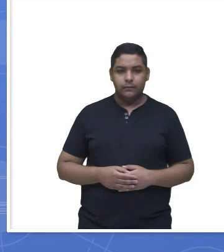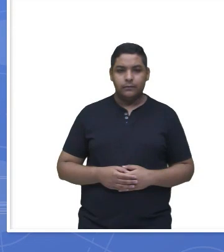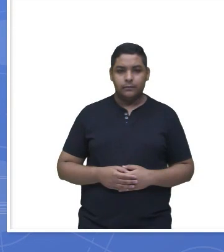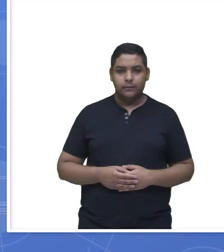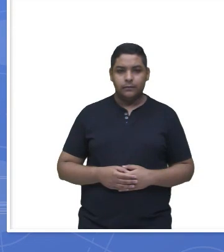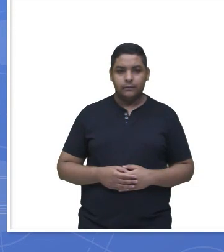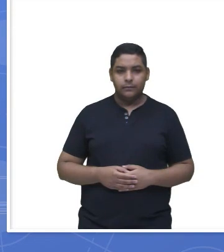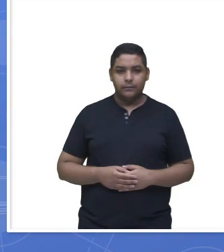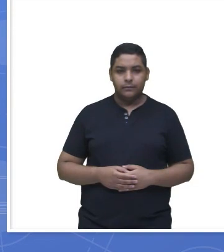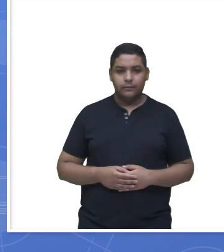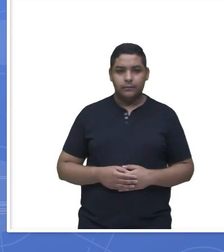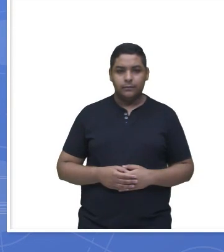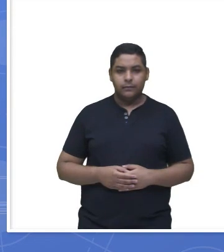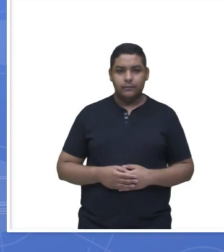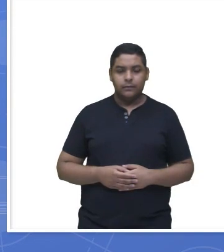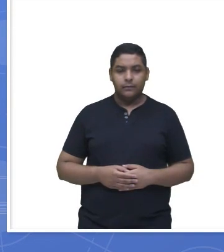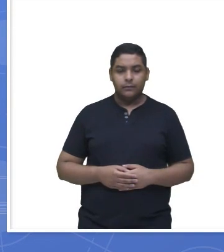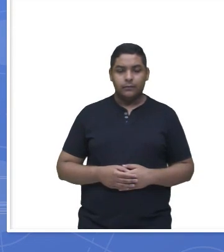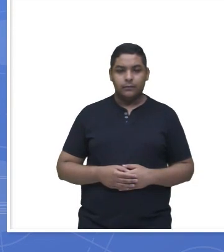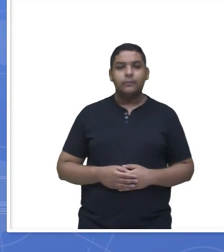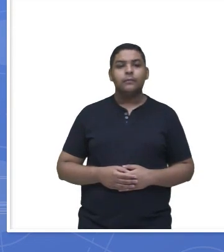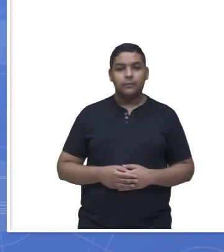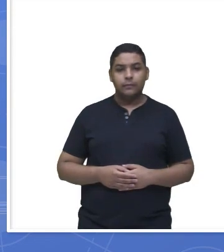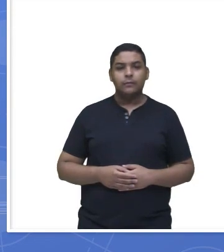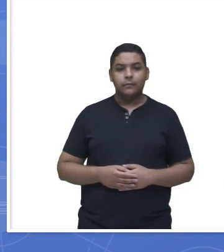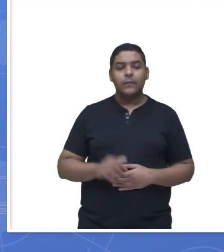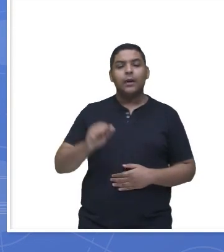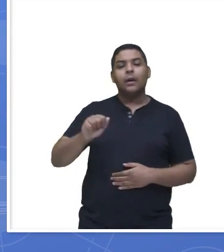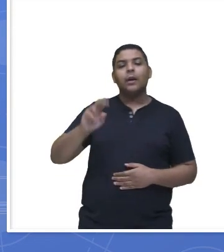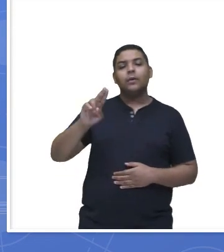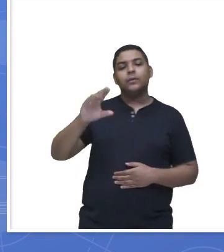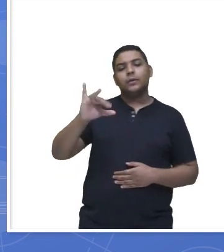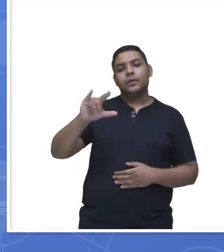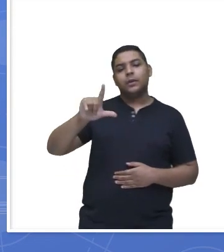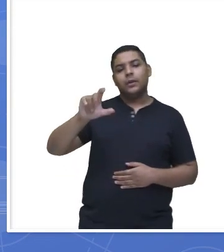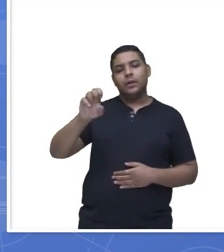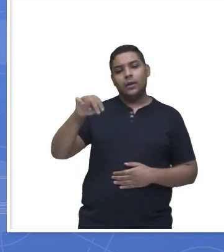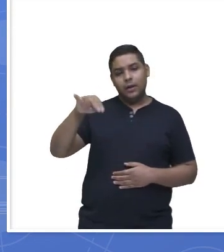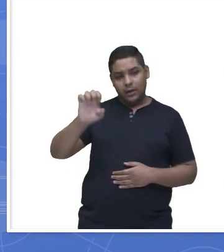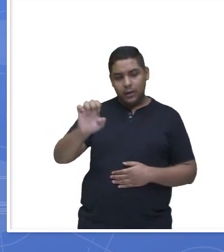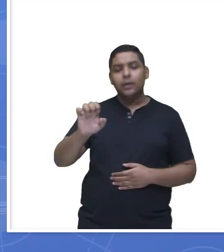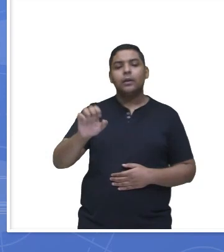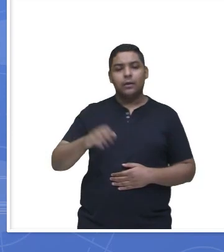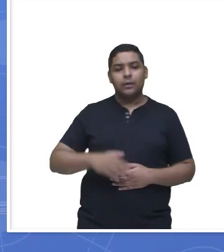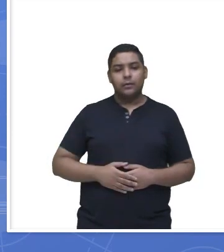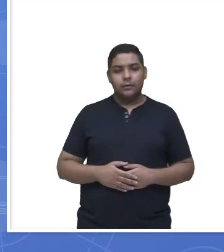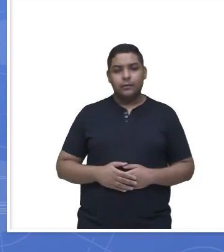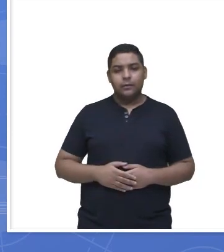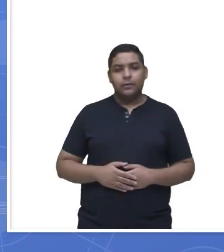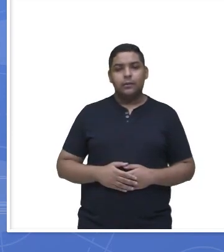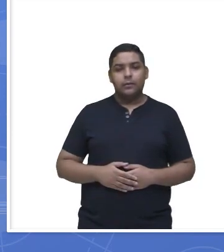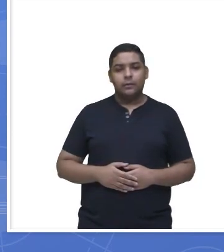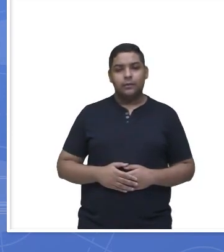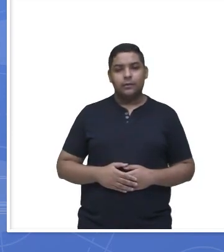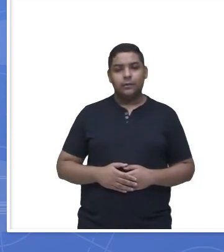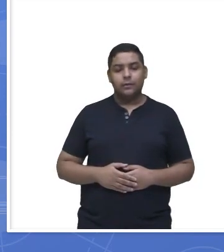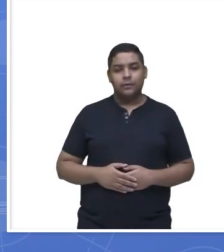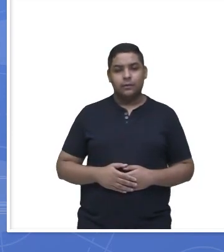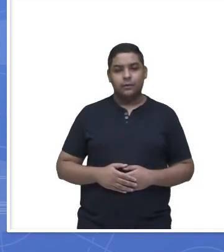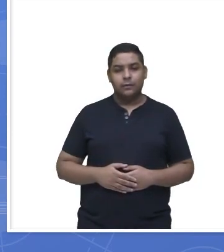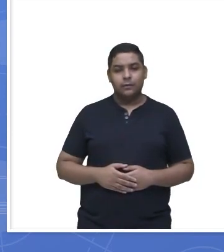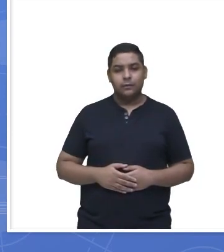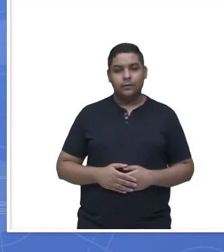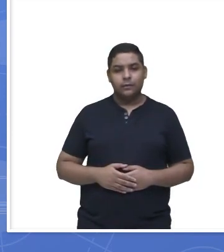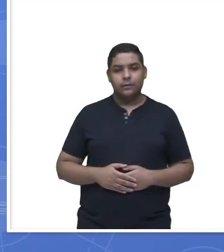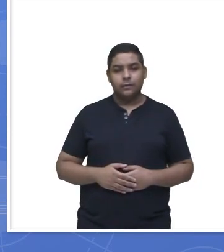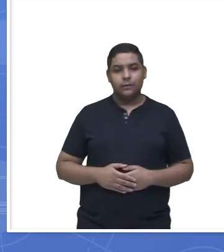questão 4. Aqui. Chegamos a partir da Alcilene. Alcilene, da escola Professor José Bernardino Lindoso, colocou